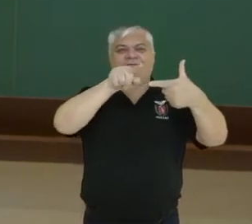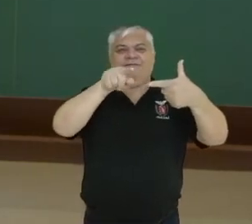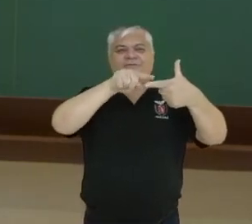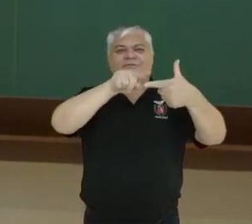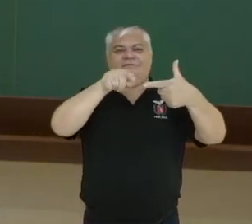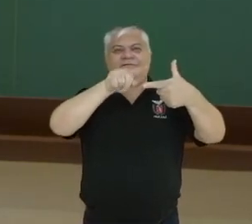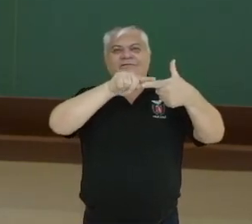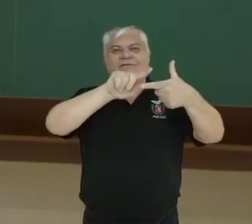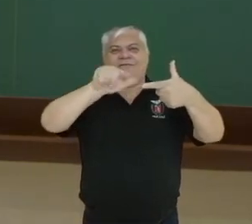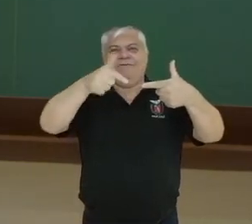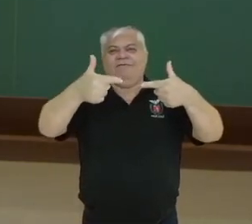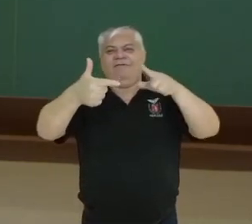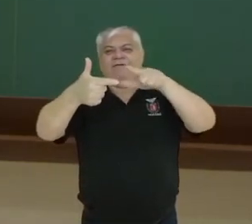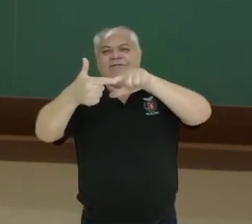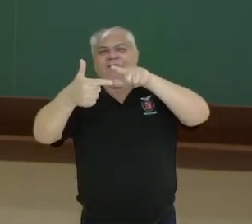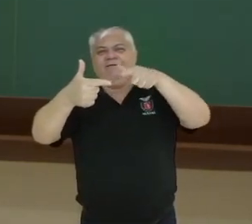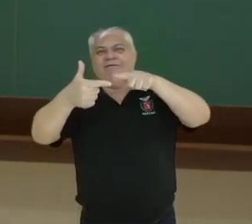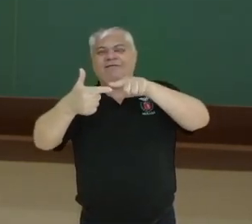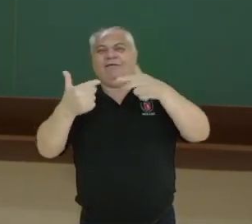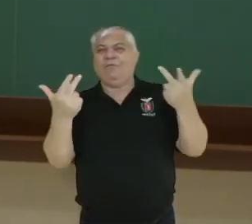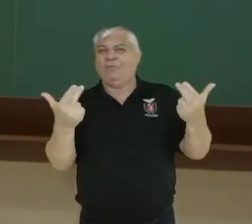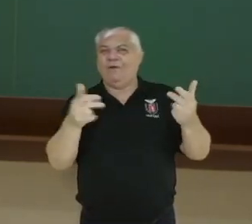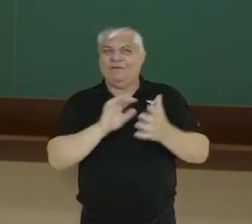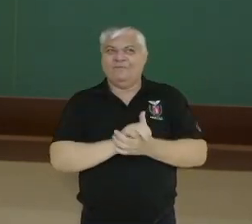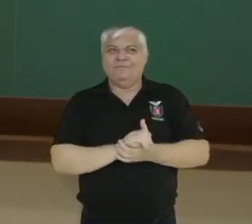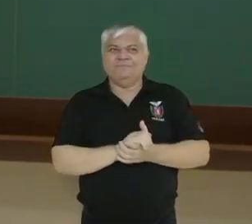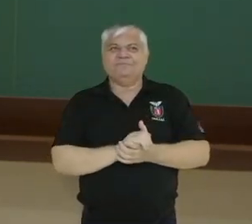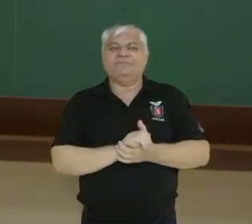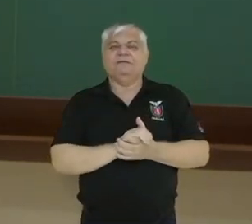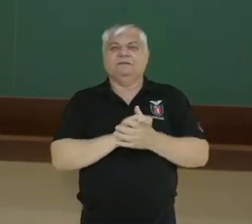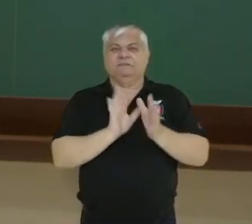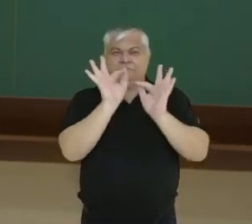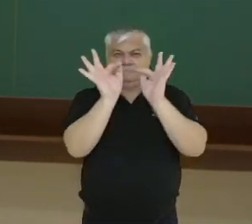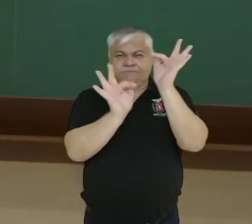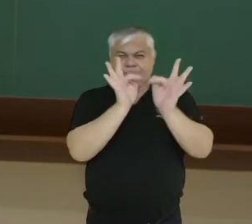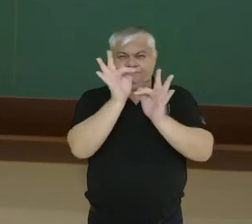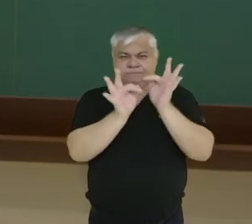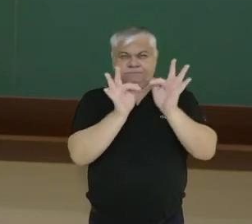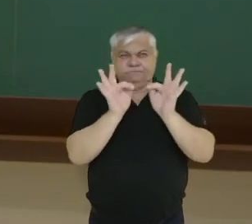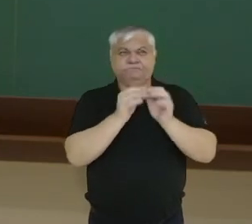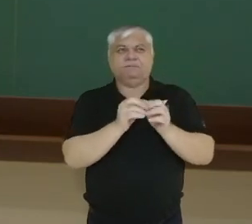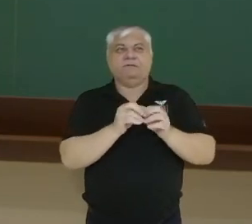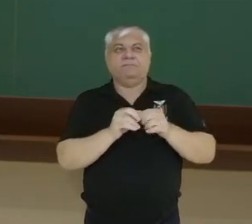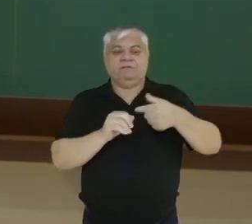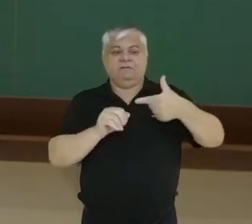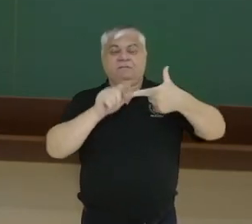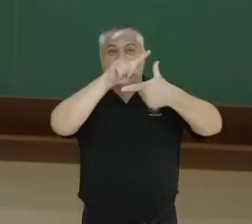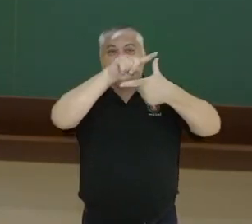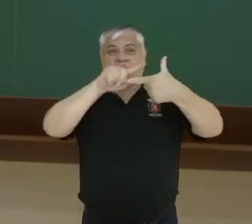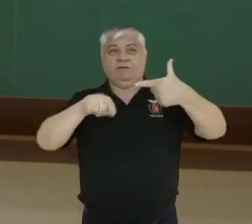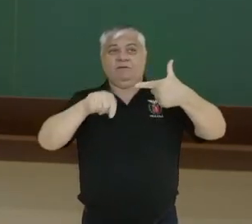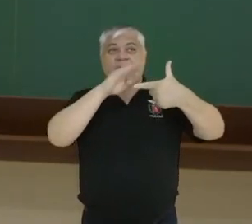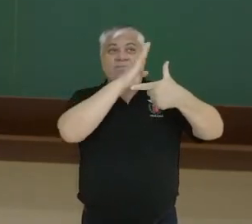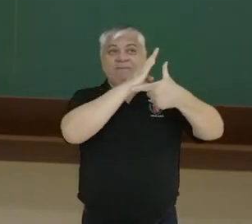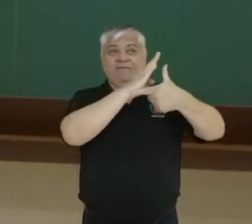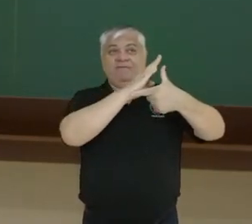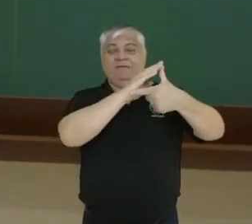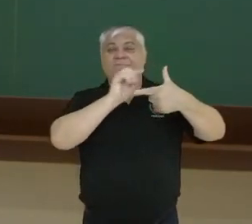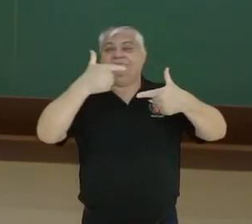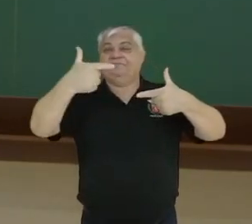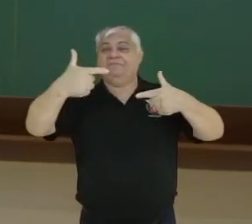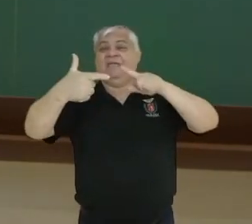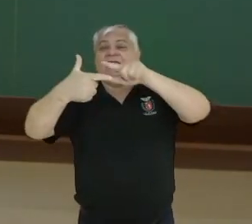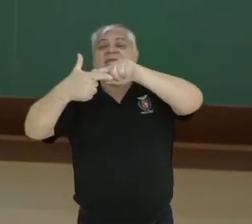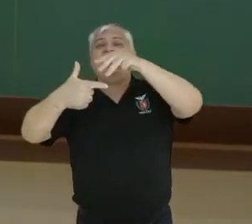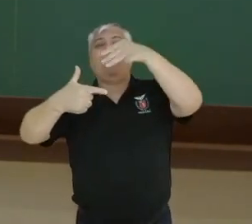para cima, o H fica no mesmo lugar e o B vem para baixo. Montando a semelhança, ó. O lado B está para o lado M, o lado A